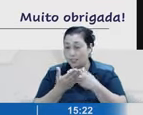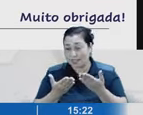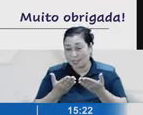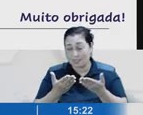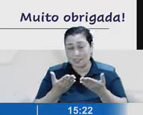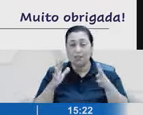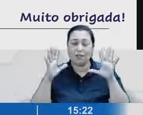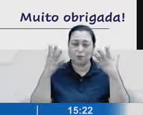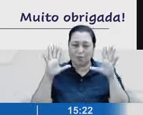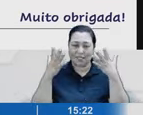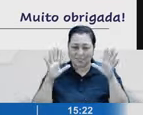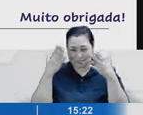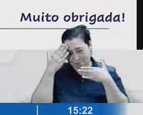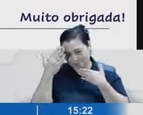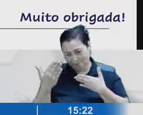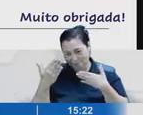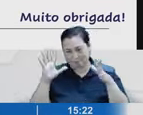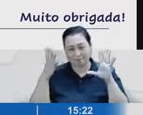muito obrigada.